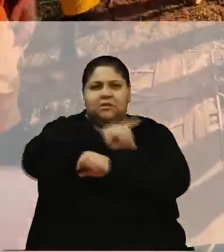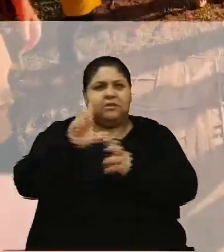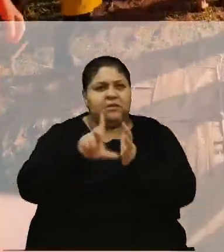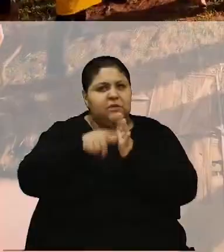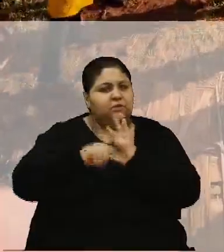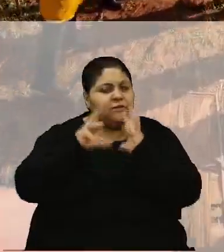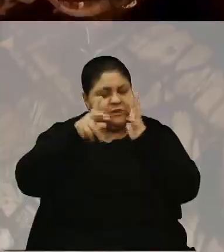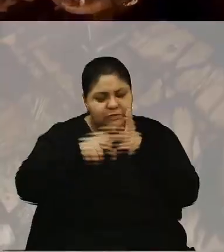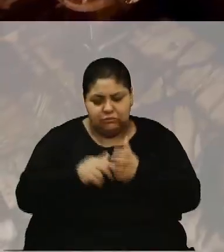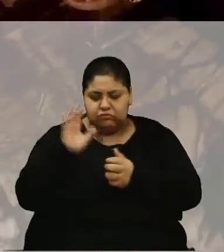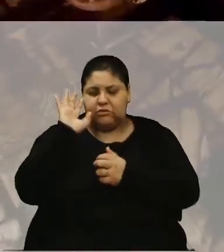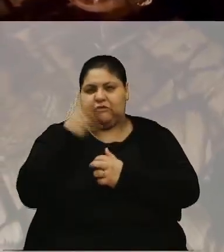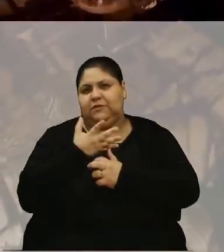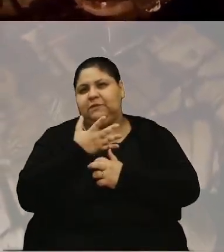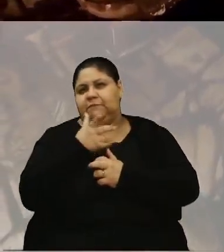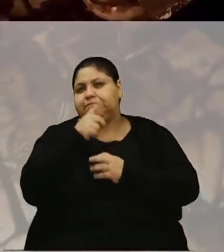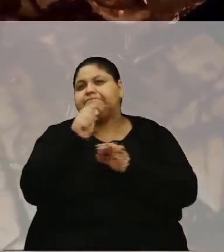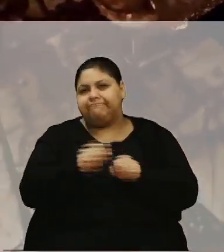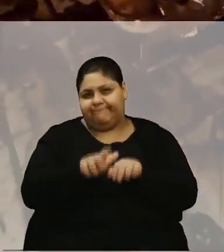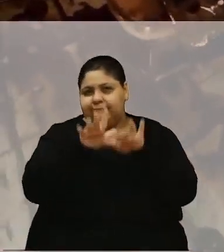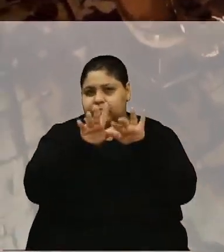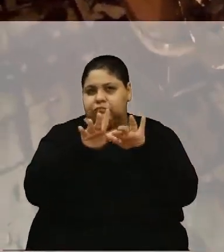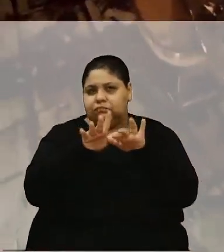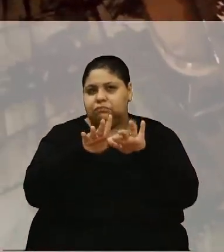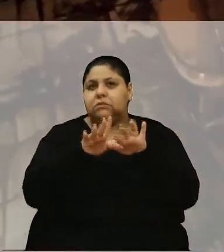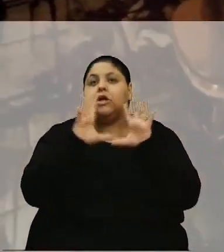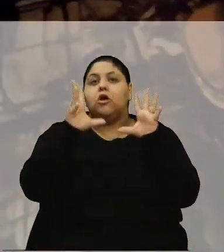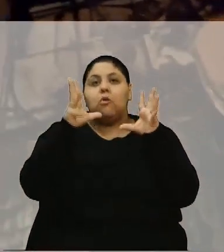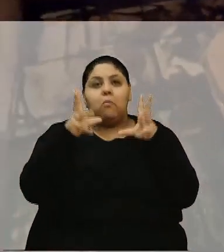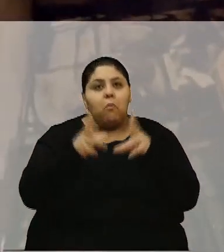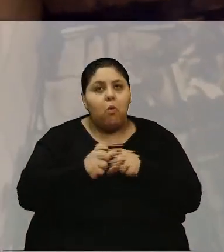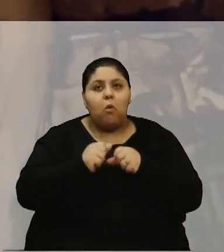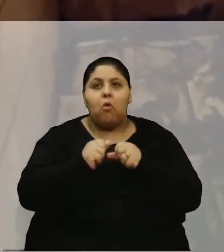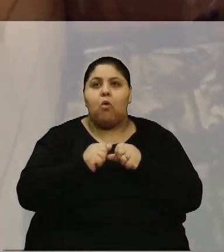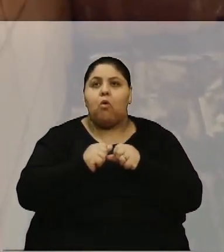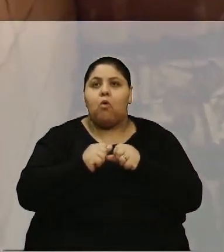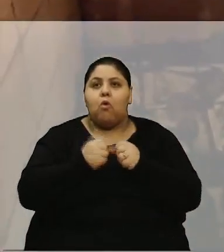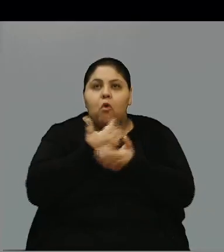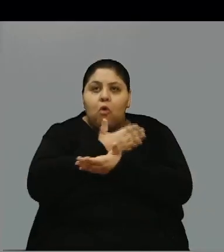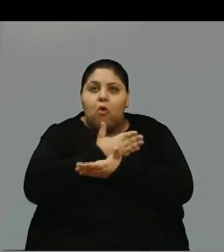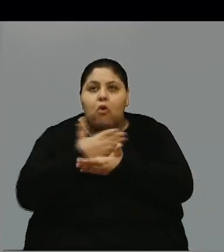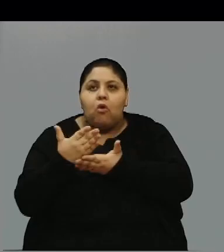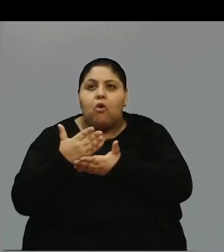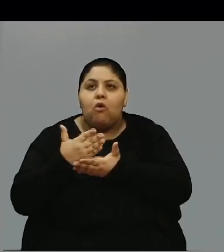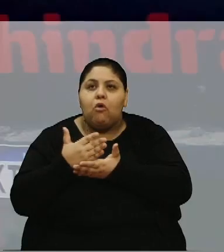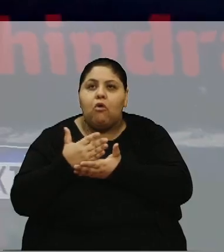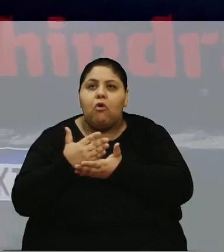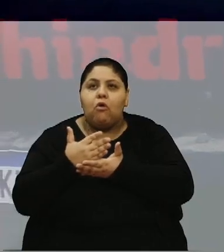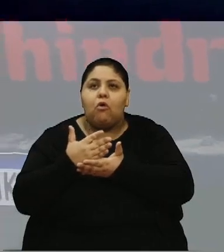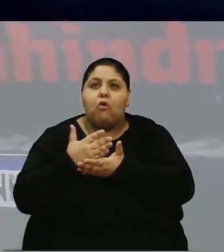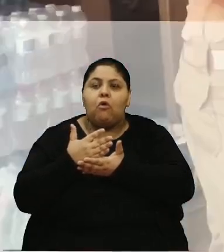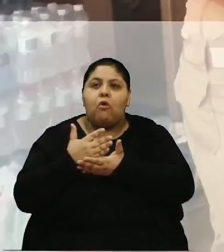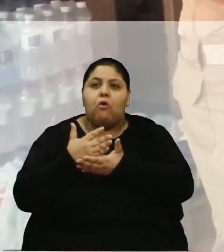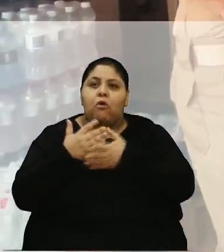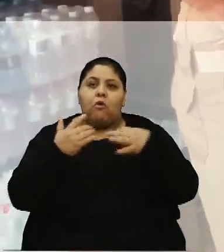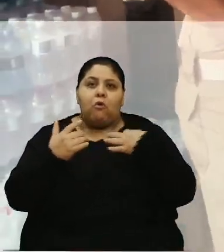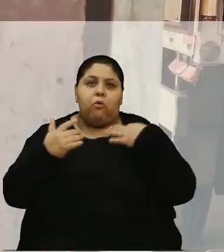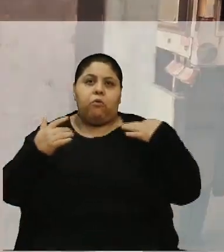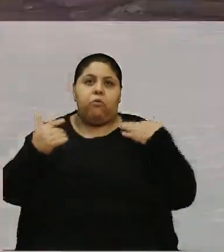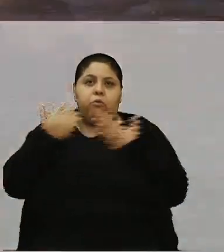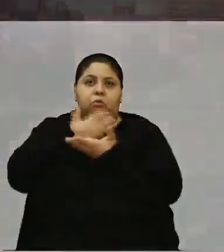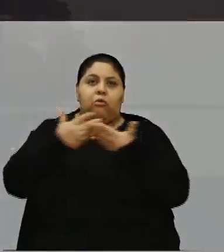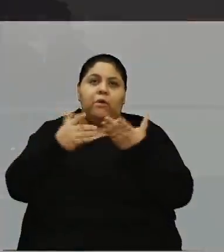aconteceu, que a ênfase, aquele começo, aquele boom do voluntariado, ele começa a